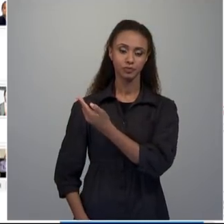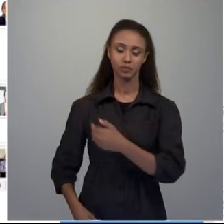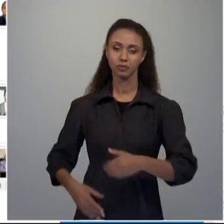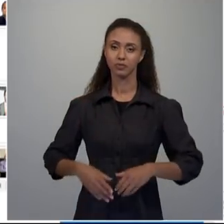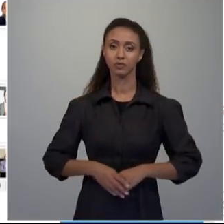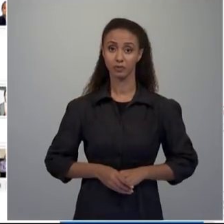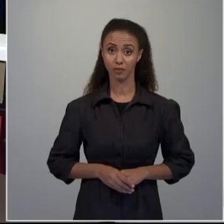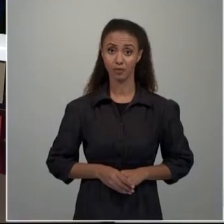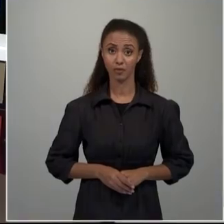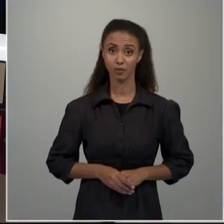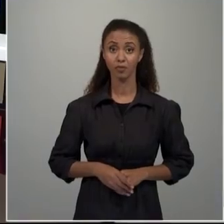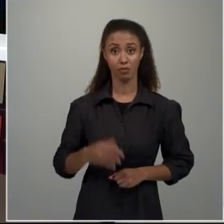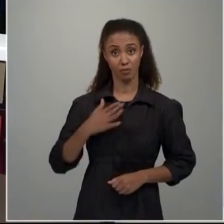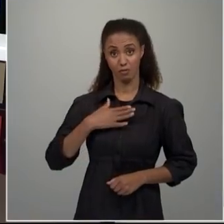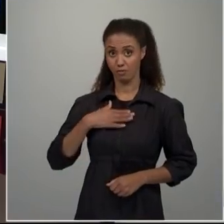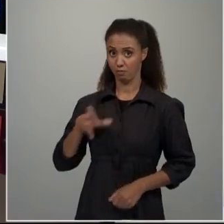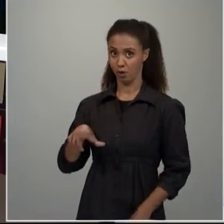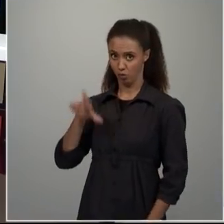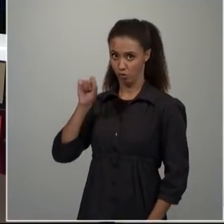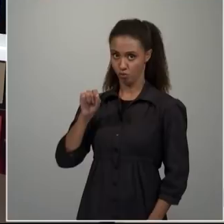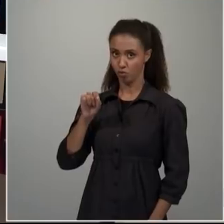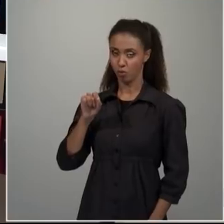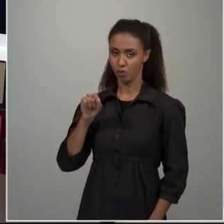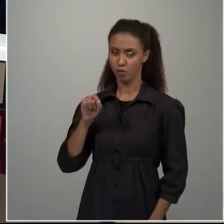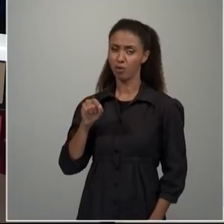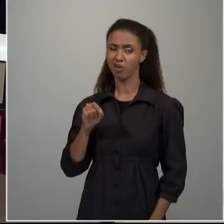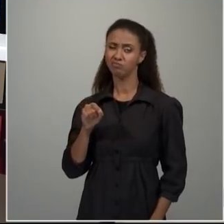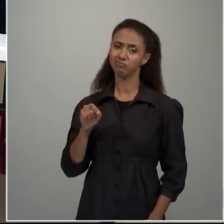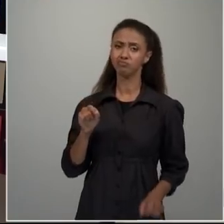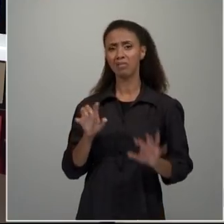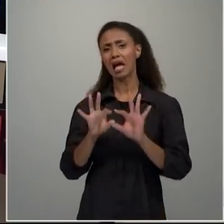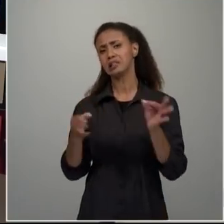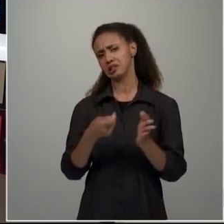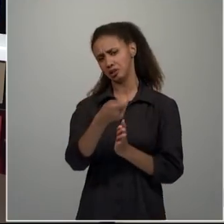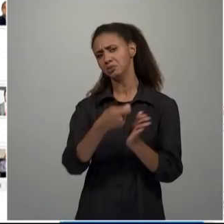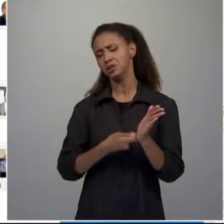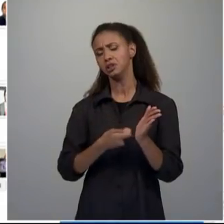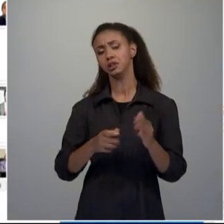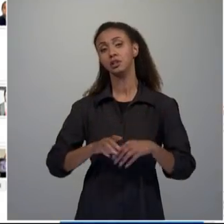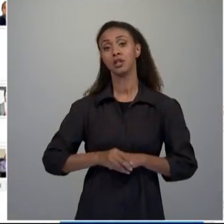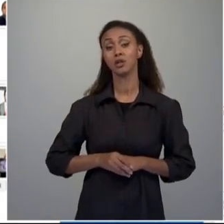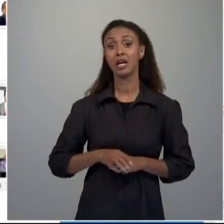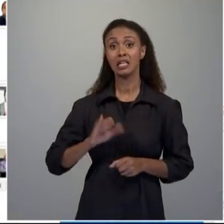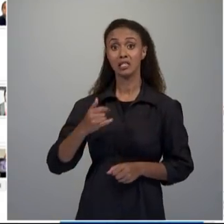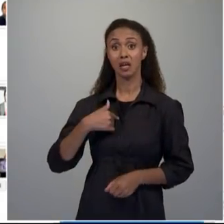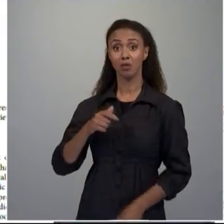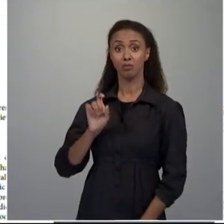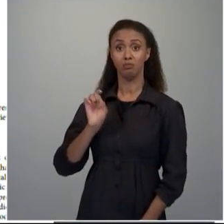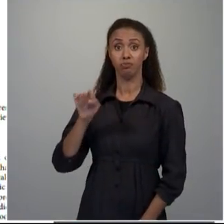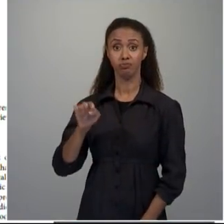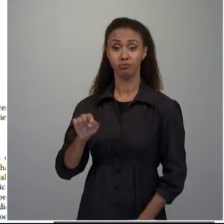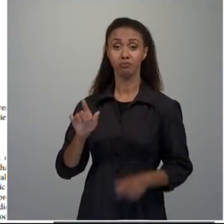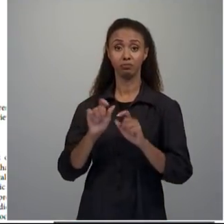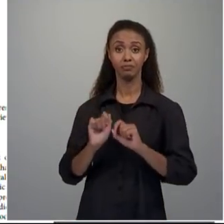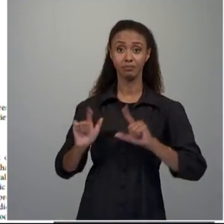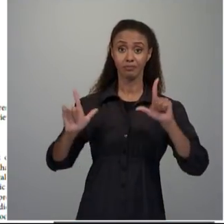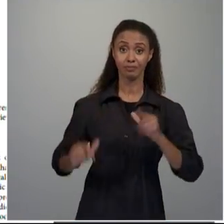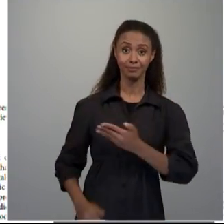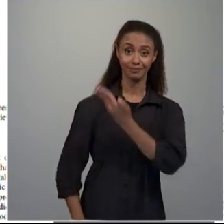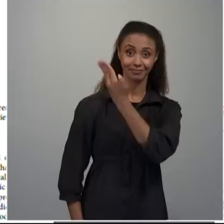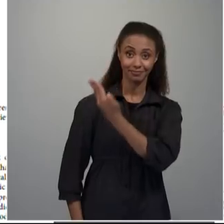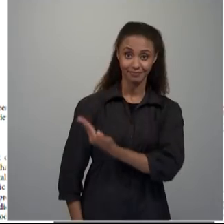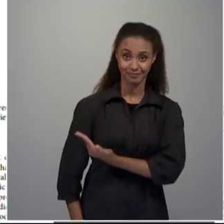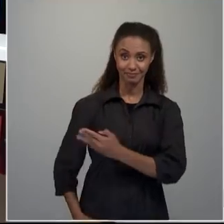tá eu escolhesse pra gente porque é relativamente simples se eu clicar aqui ele vai cair nessa tela então eu vou clicar nela